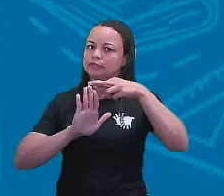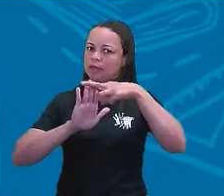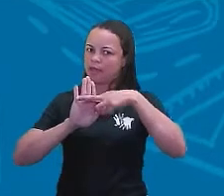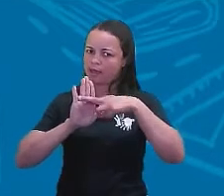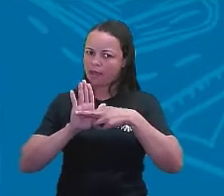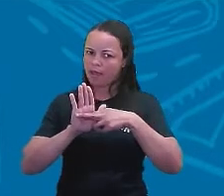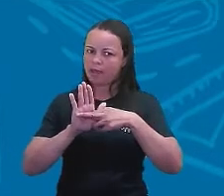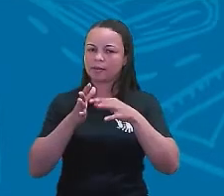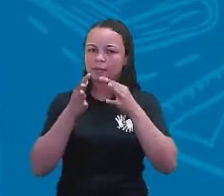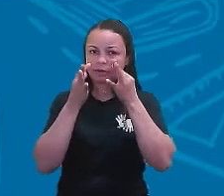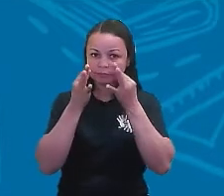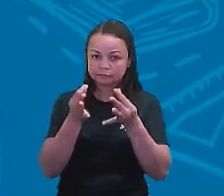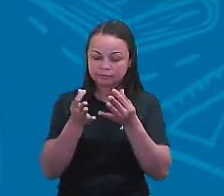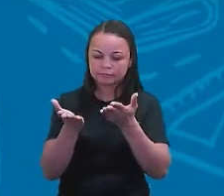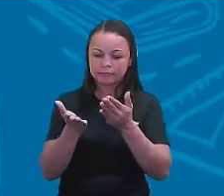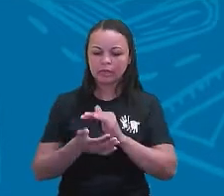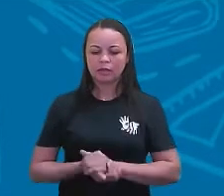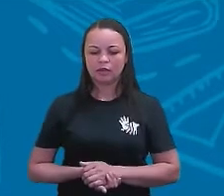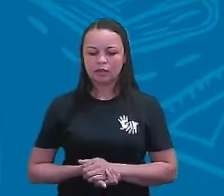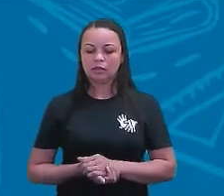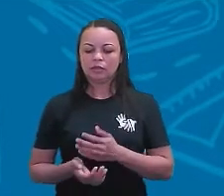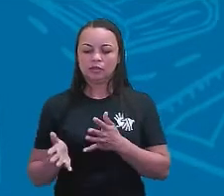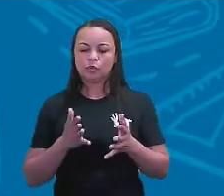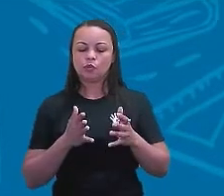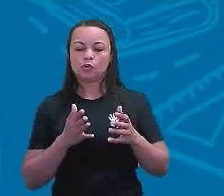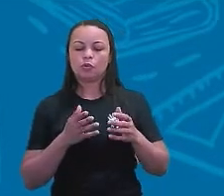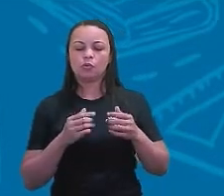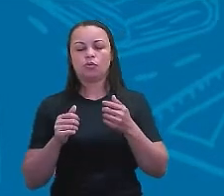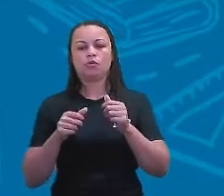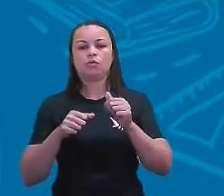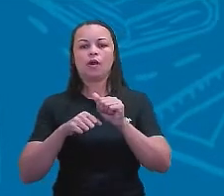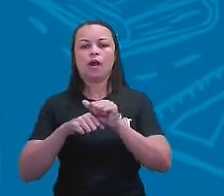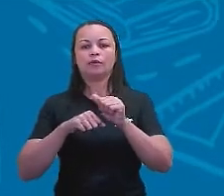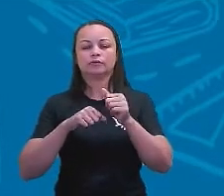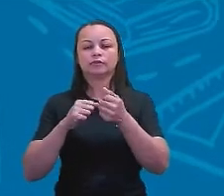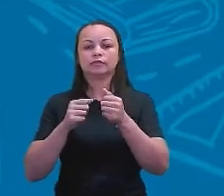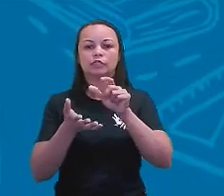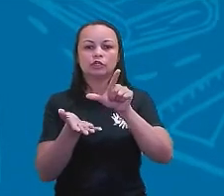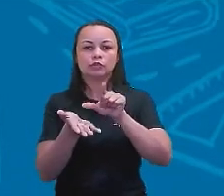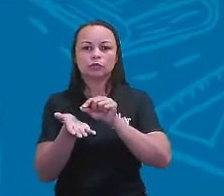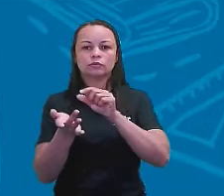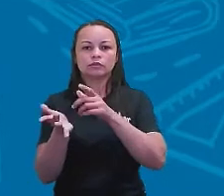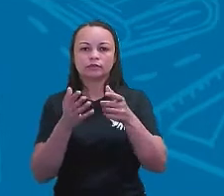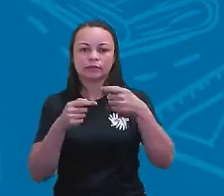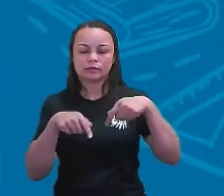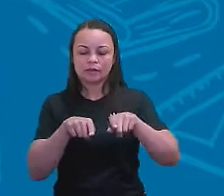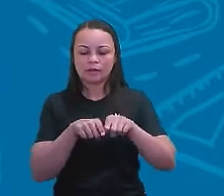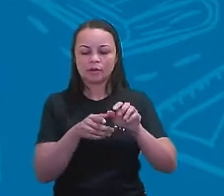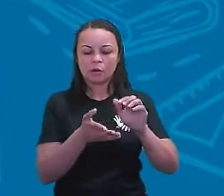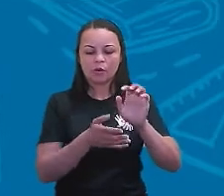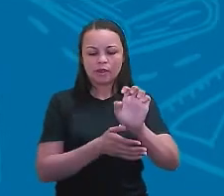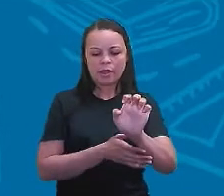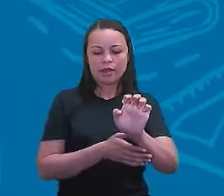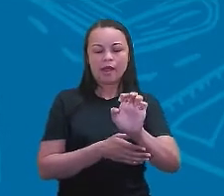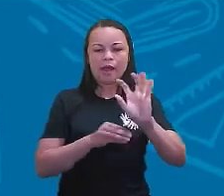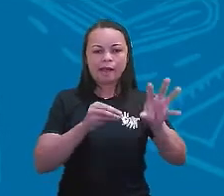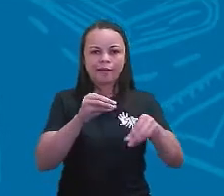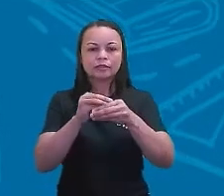atenção, tá? O adjetivo terminou em E, o que é que eu faço? Acrescenta apenas a letra R